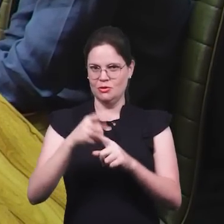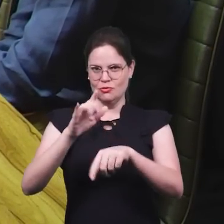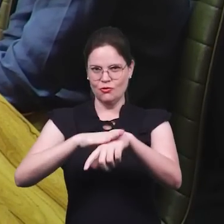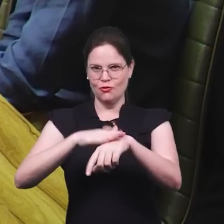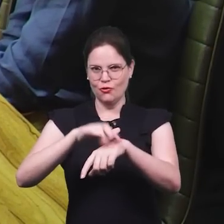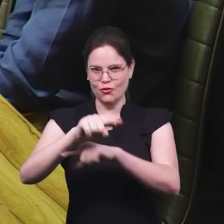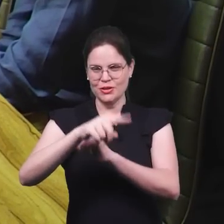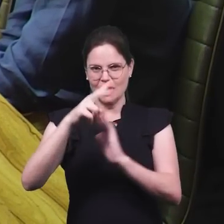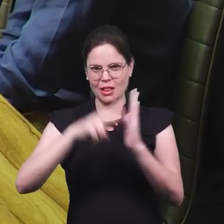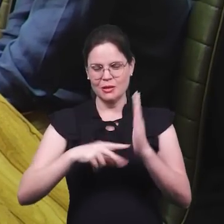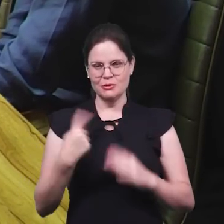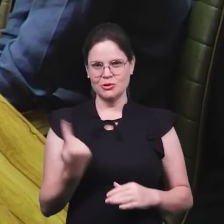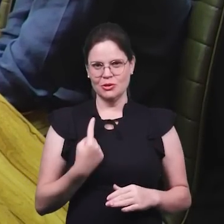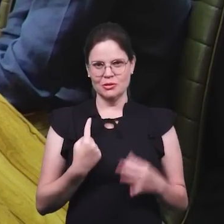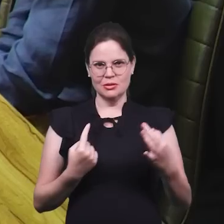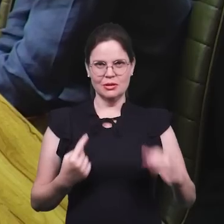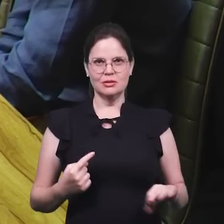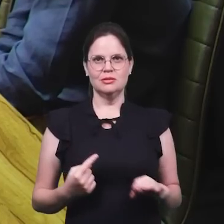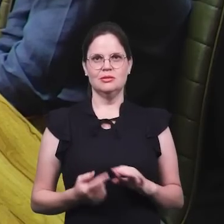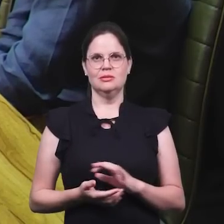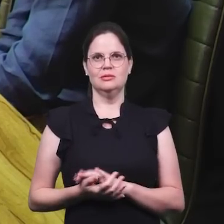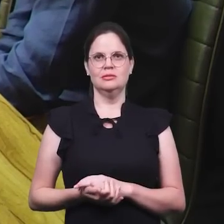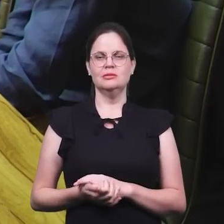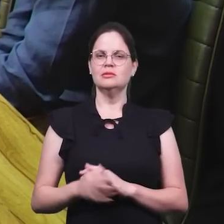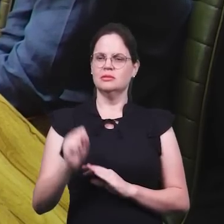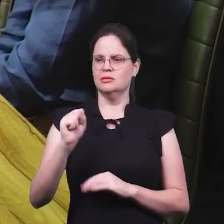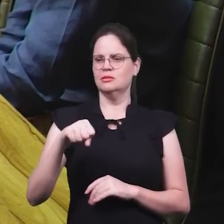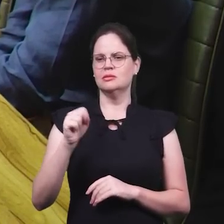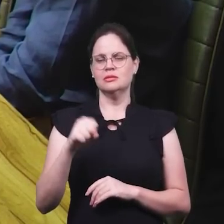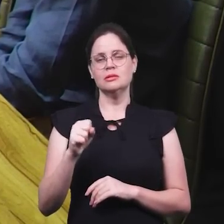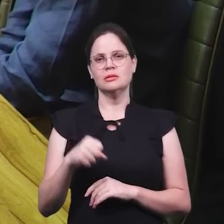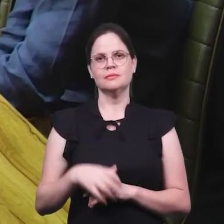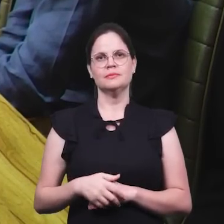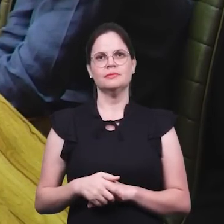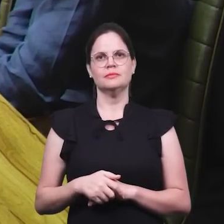buscou a leitura sozinho, é isso? Sim,